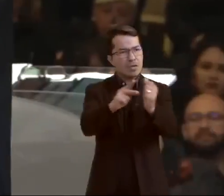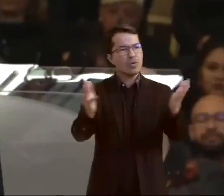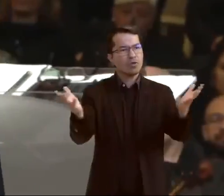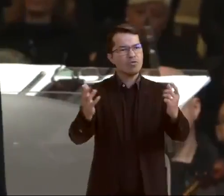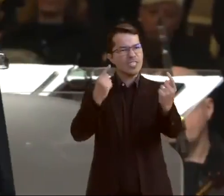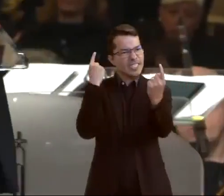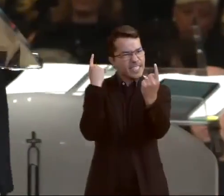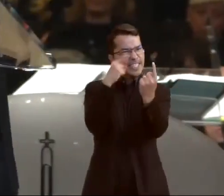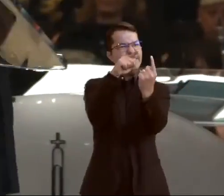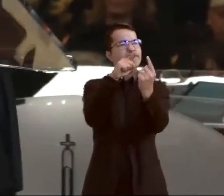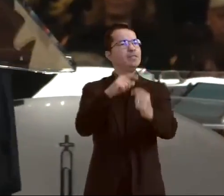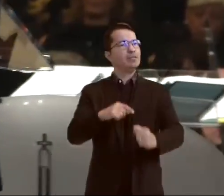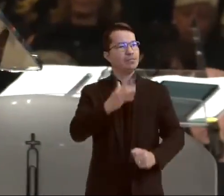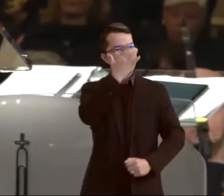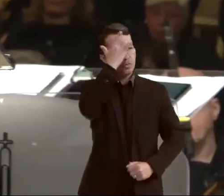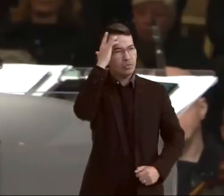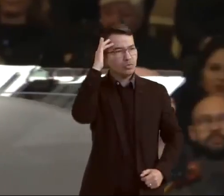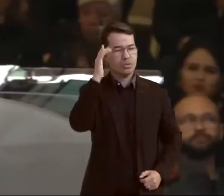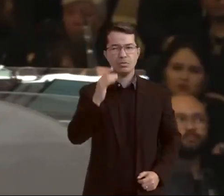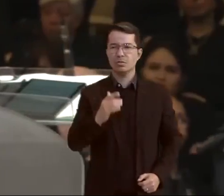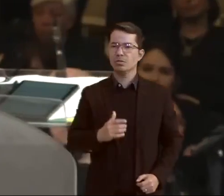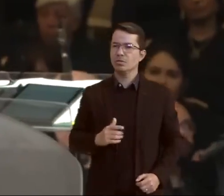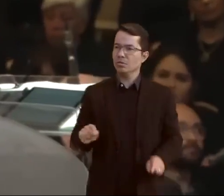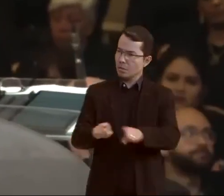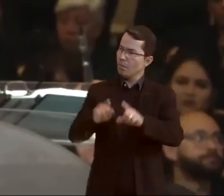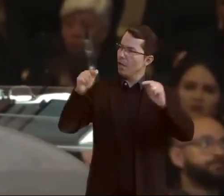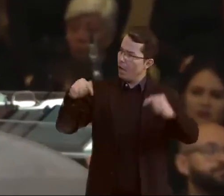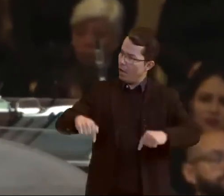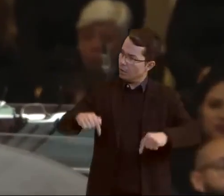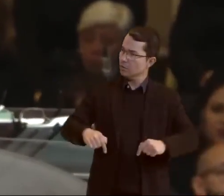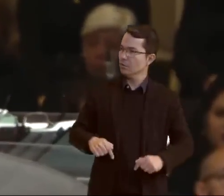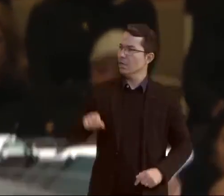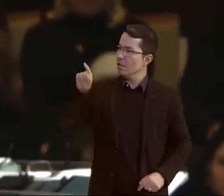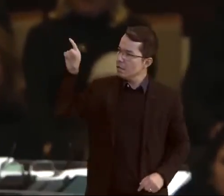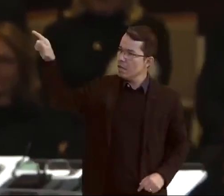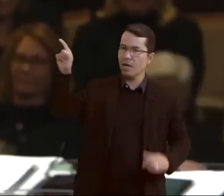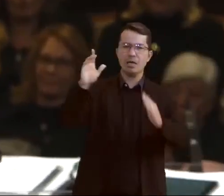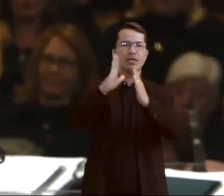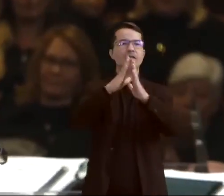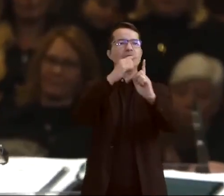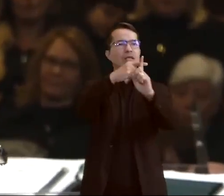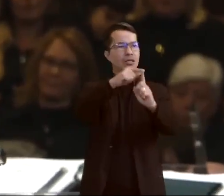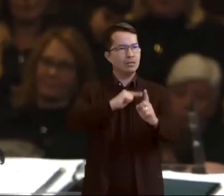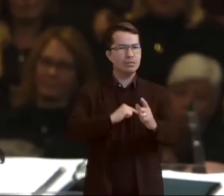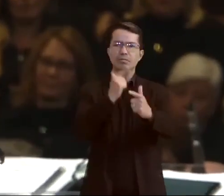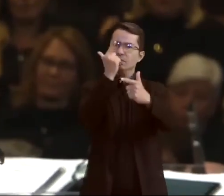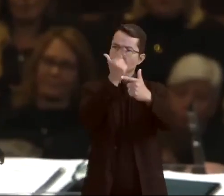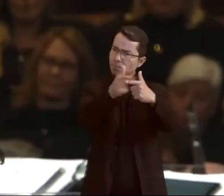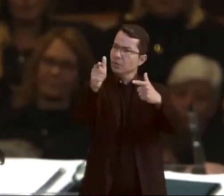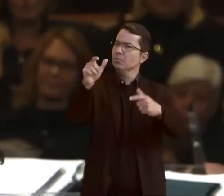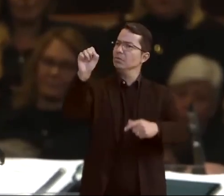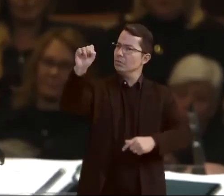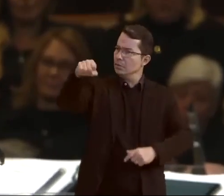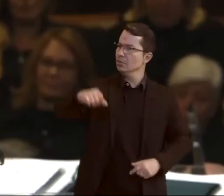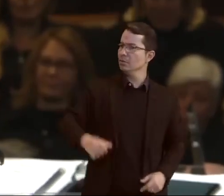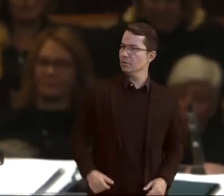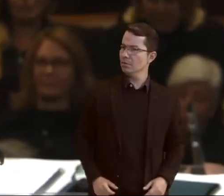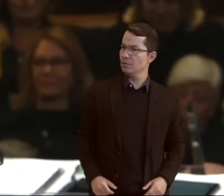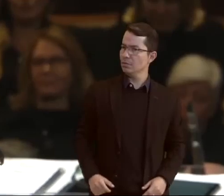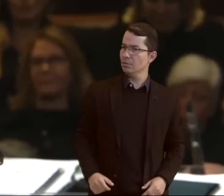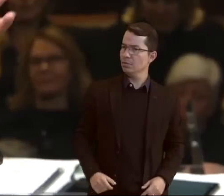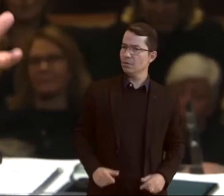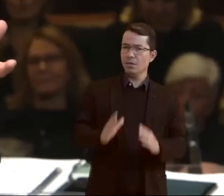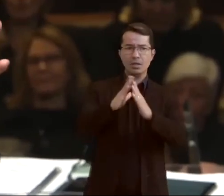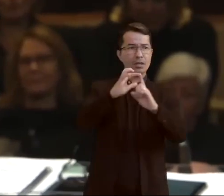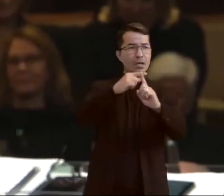tem muita gente aqui, ele está falando para uma igreja que era problemática, tá? Que está perdida,